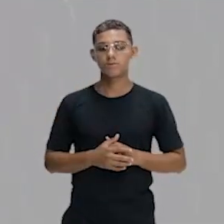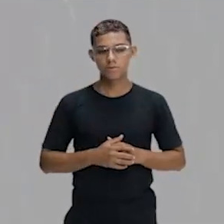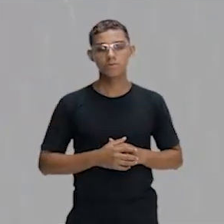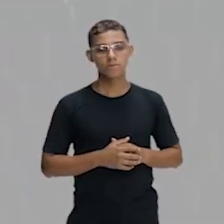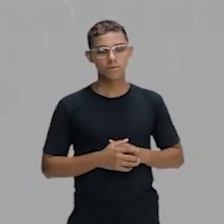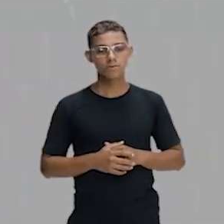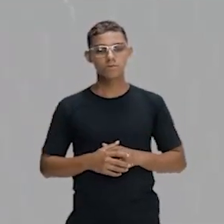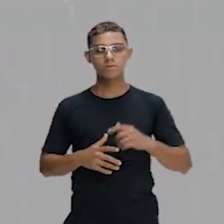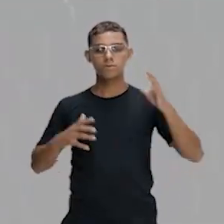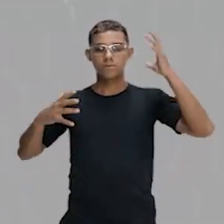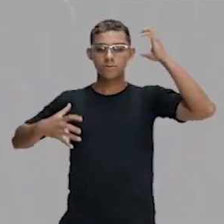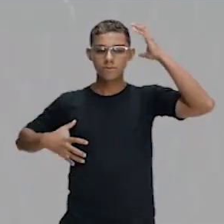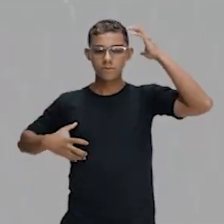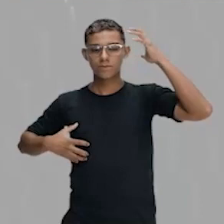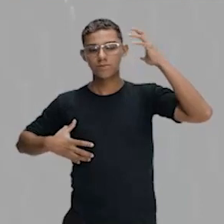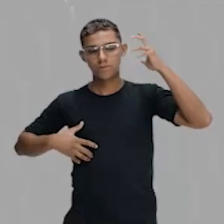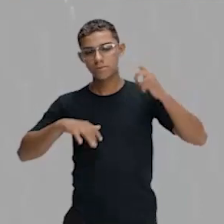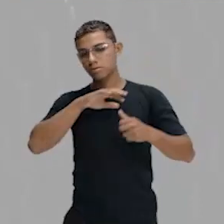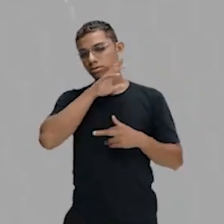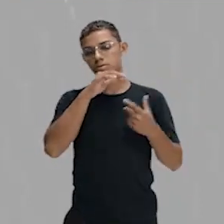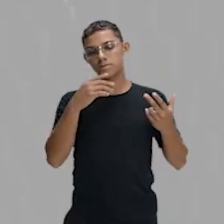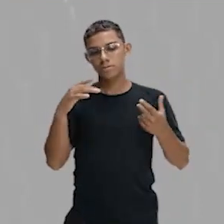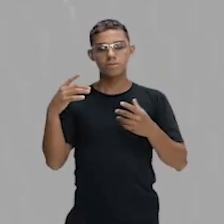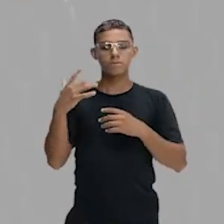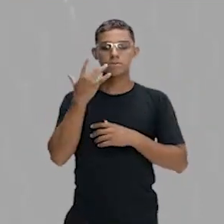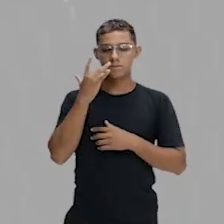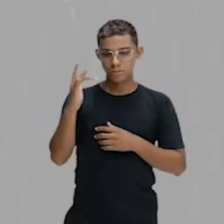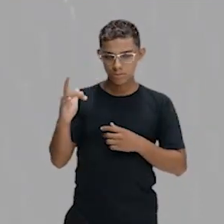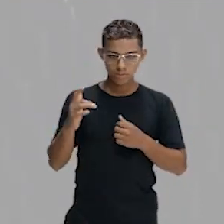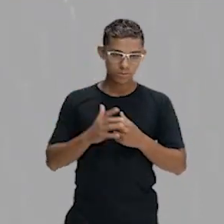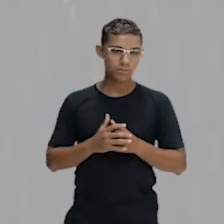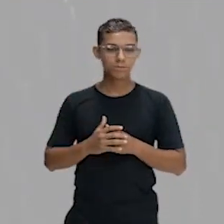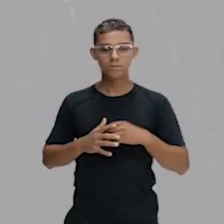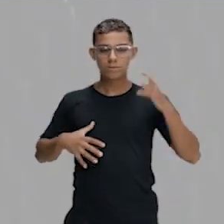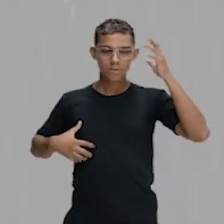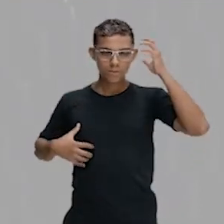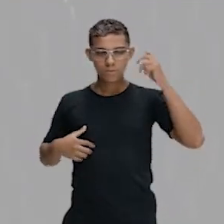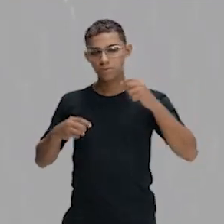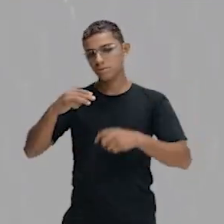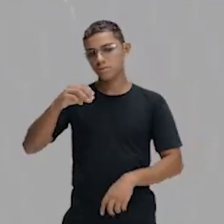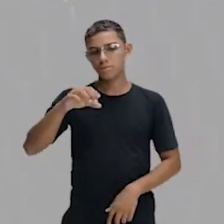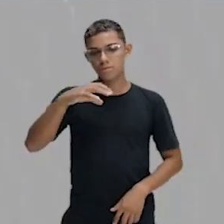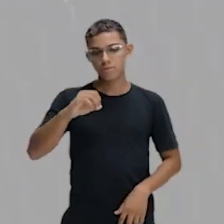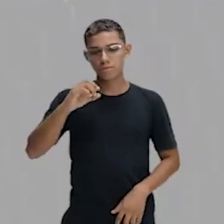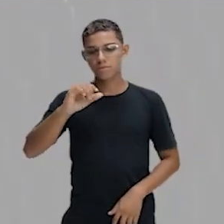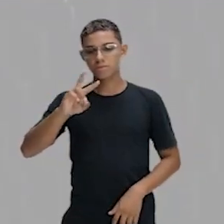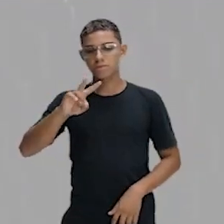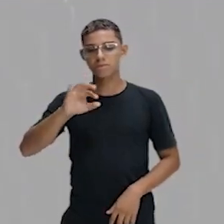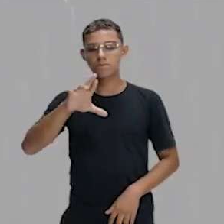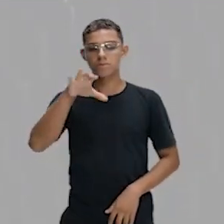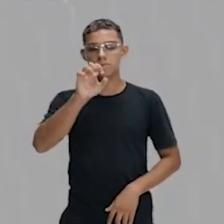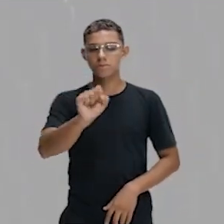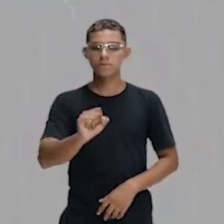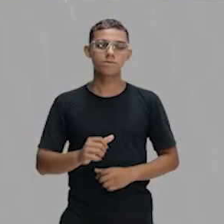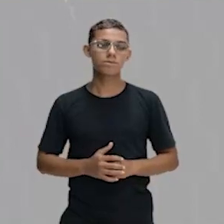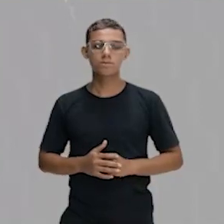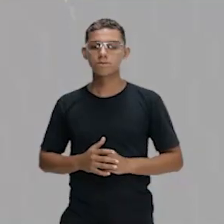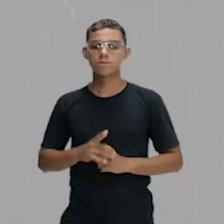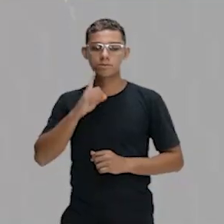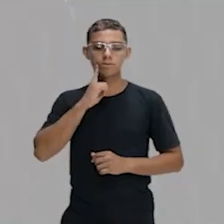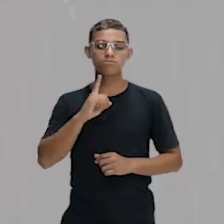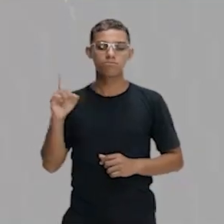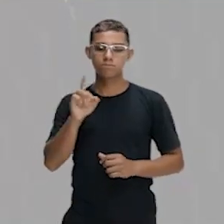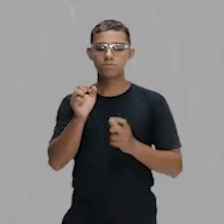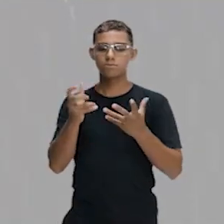morros. E nós temos alguns animais como mico-leão dourado, macaco monocarvoeiro.